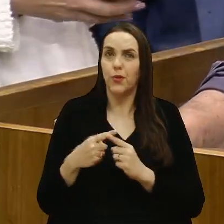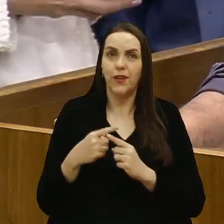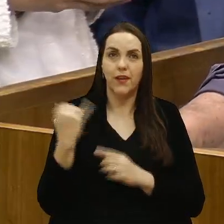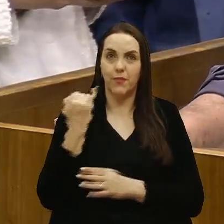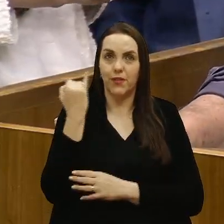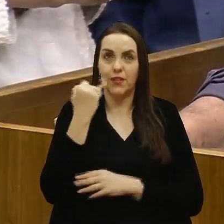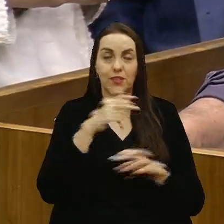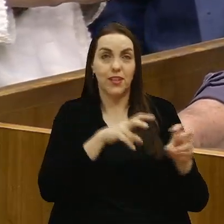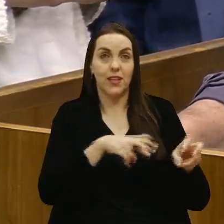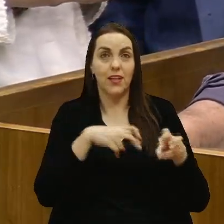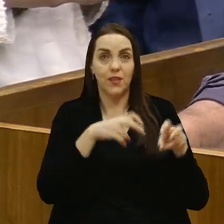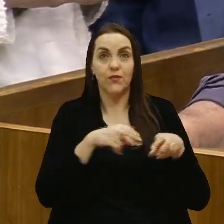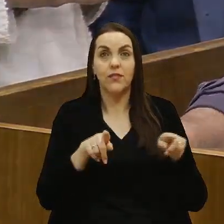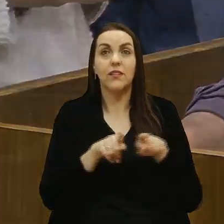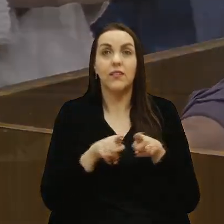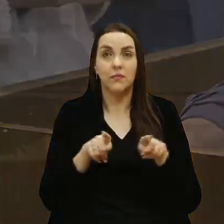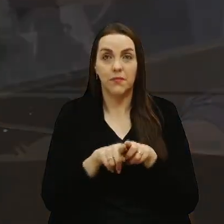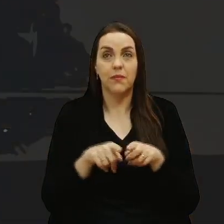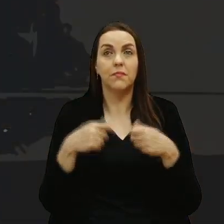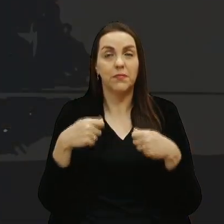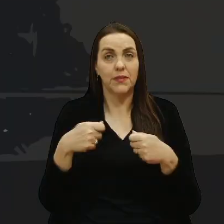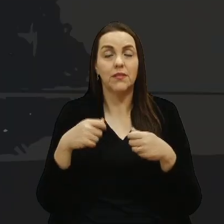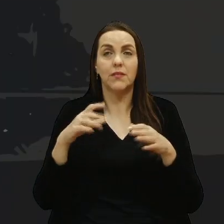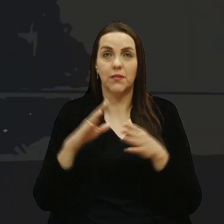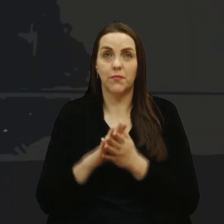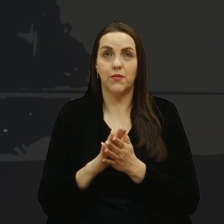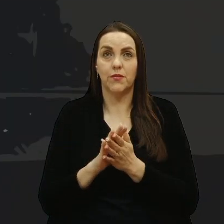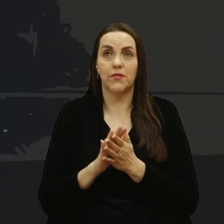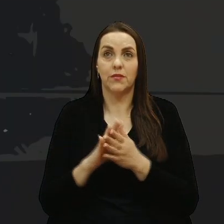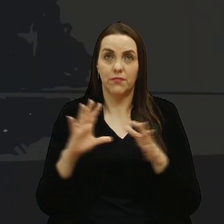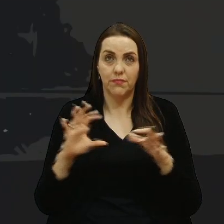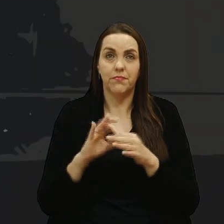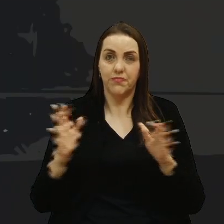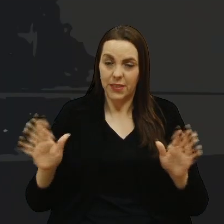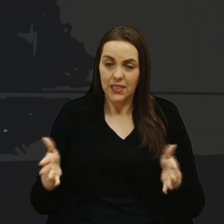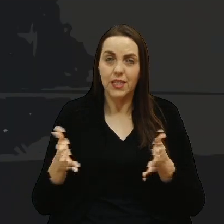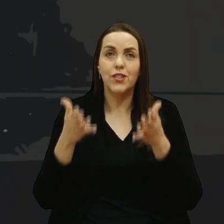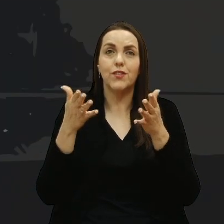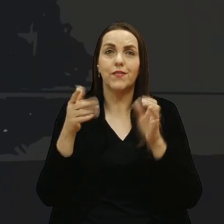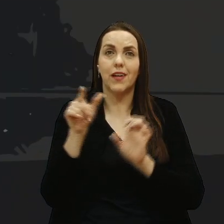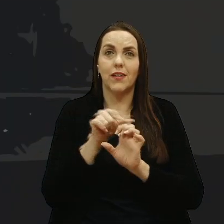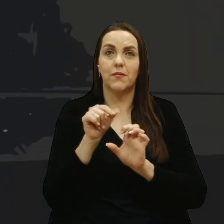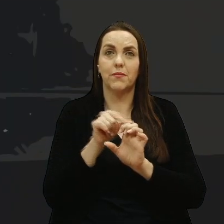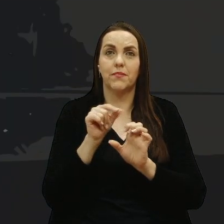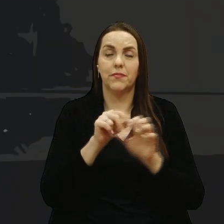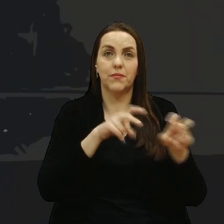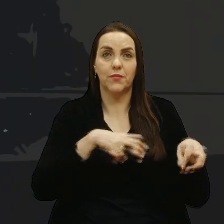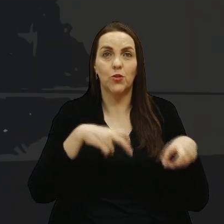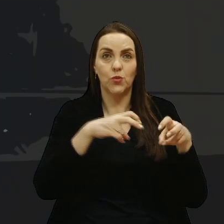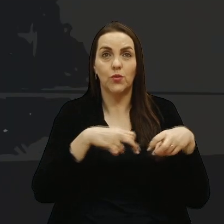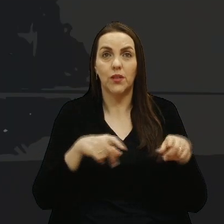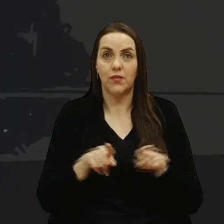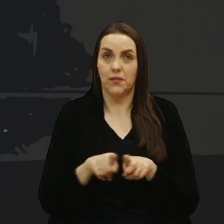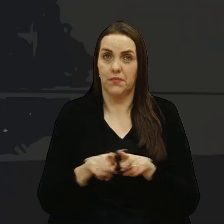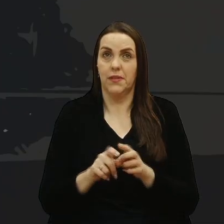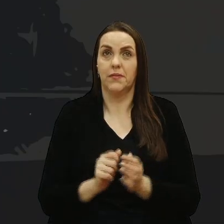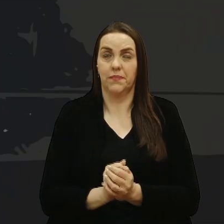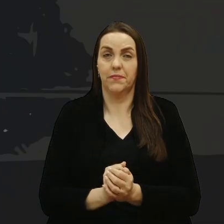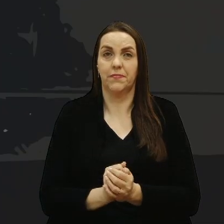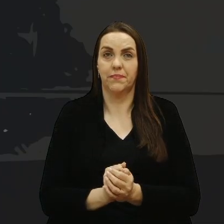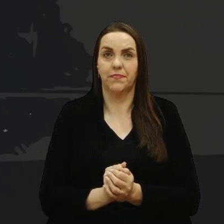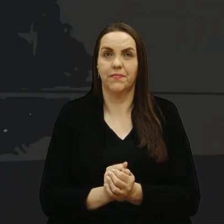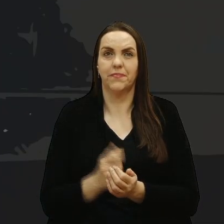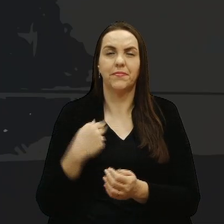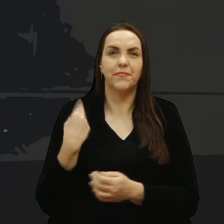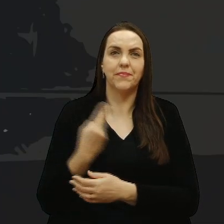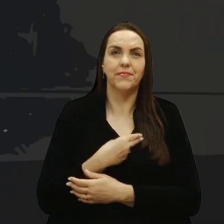agricultura também nós precisamos fazer a sucessão da propriedade, incentivar o empreendedorismo rural. Nós estamos ali,